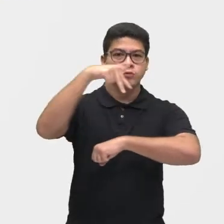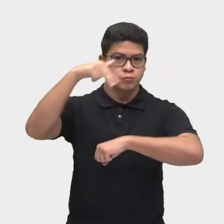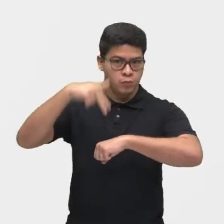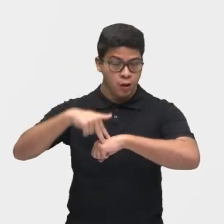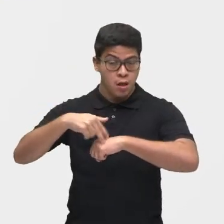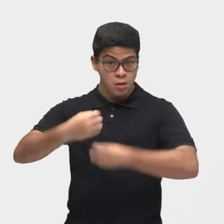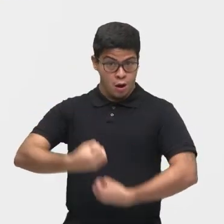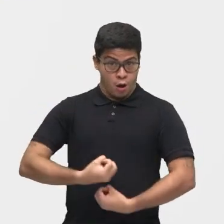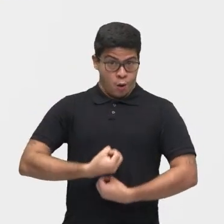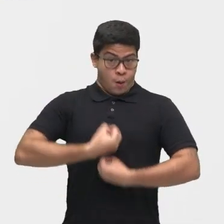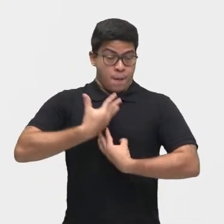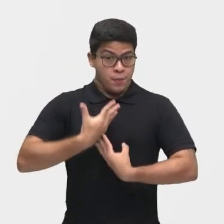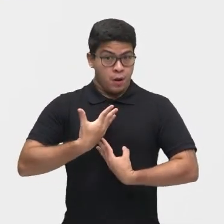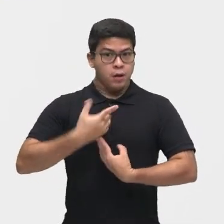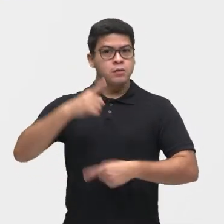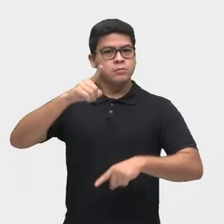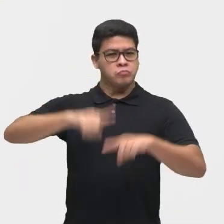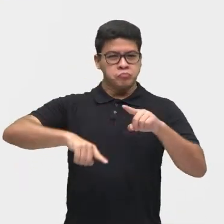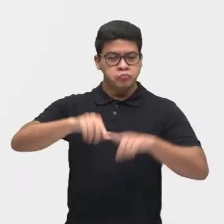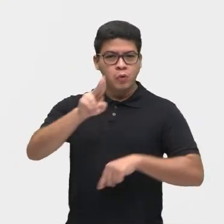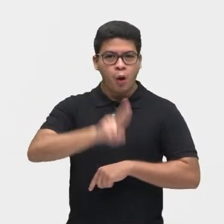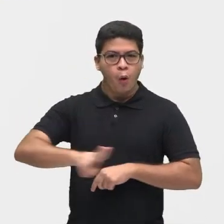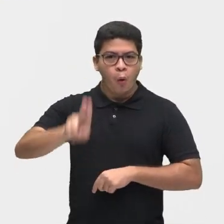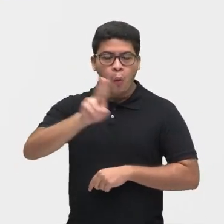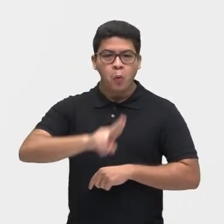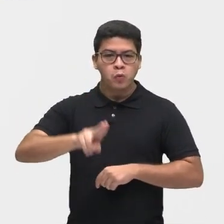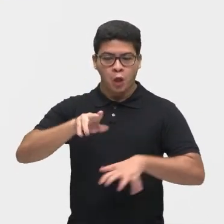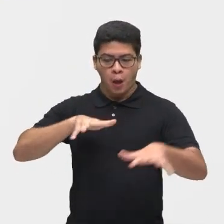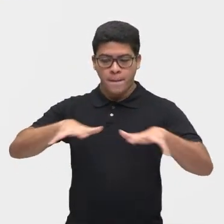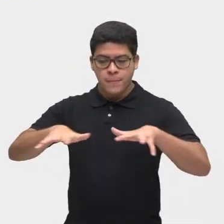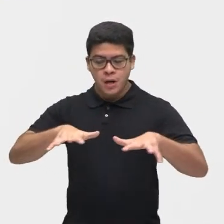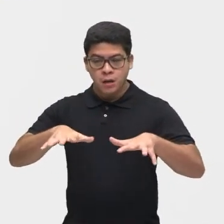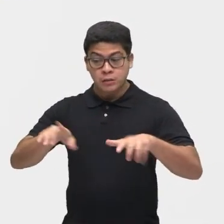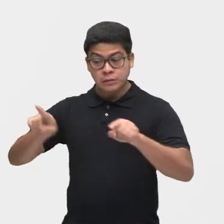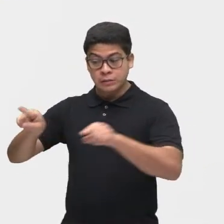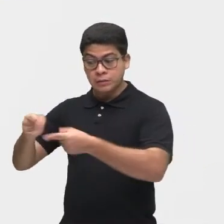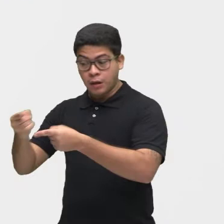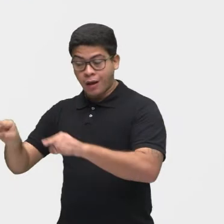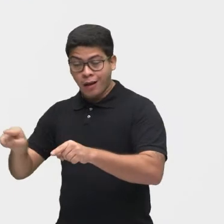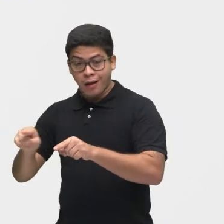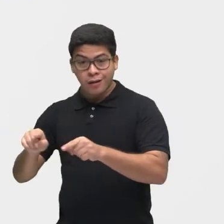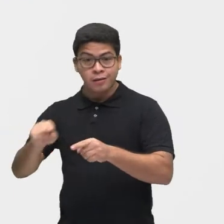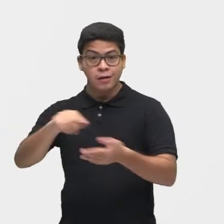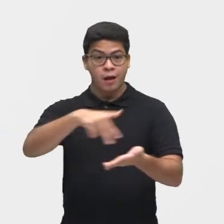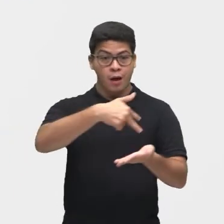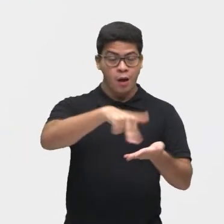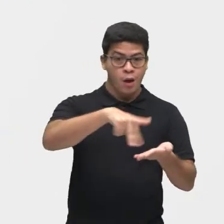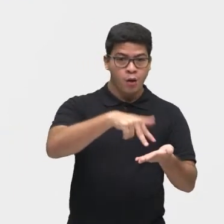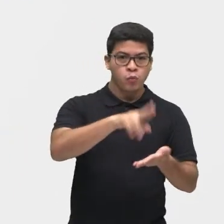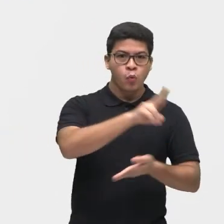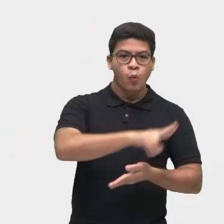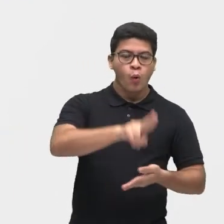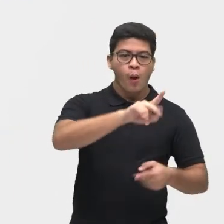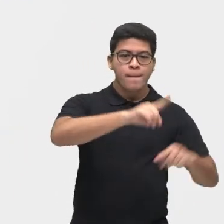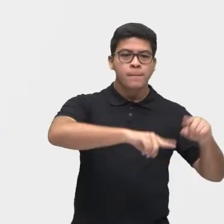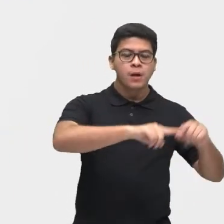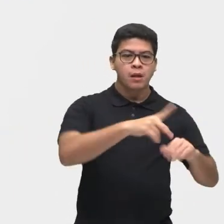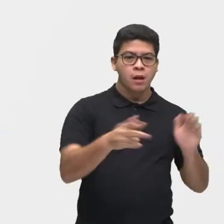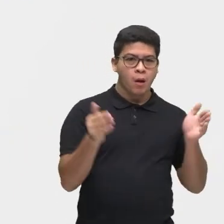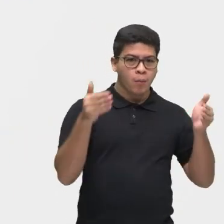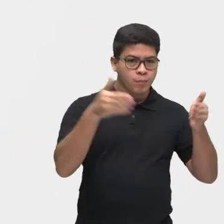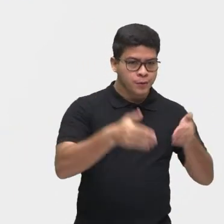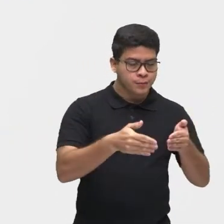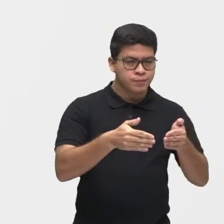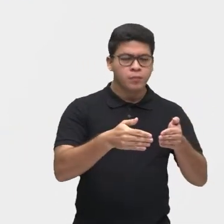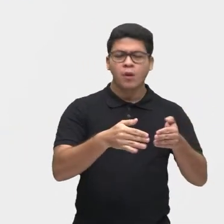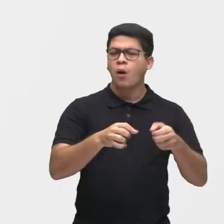humana através da plasticidade dos movimentos, da musicalidade e do manuseio dos aparelhos.